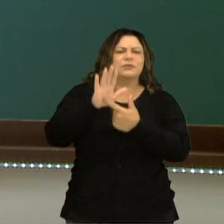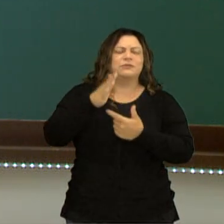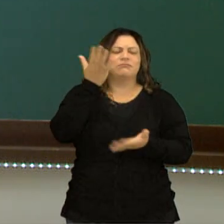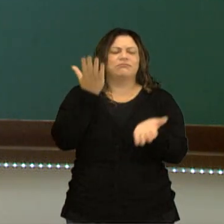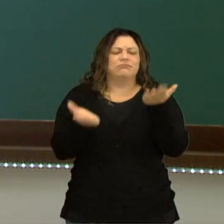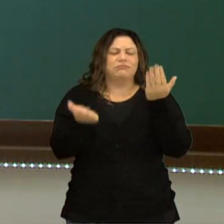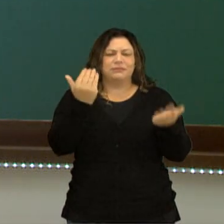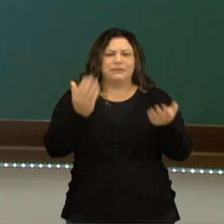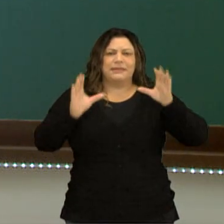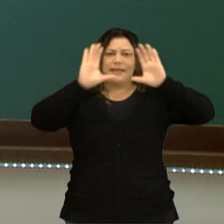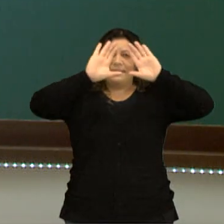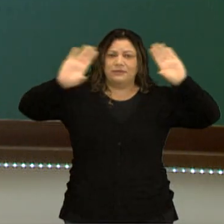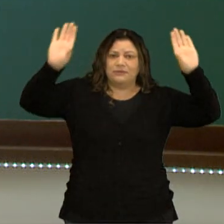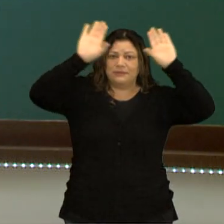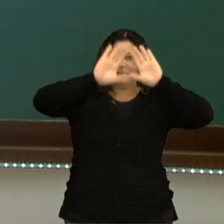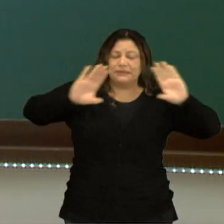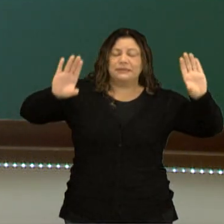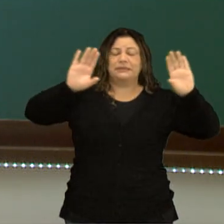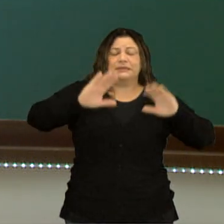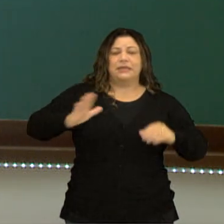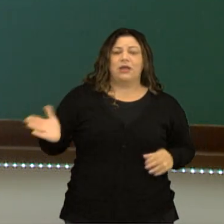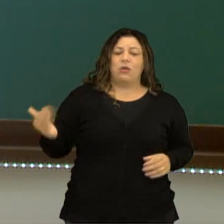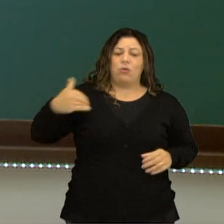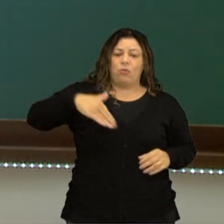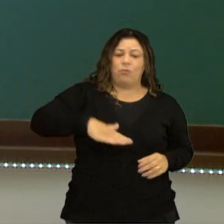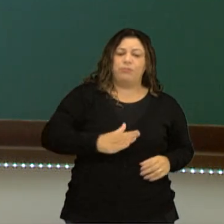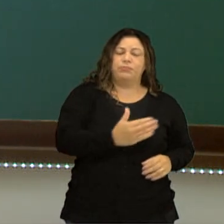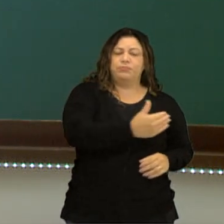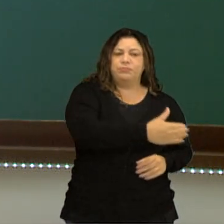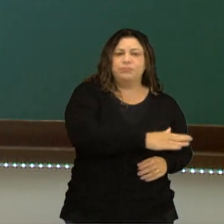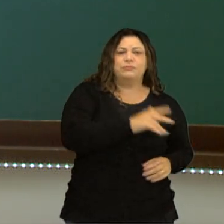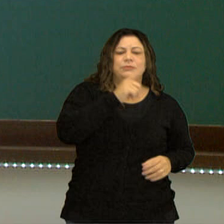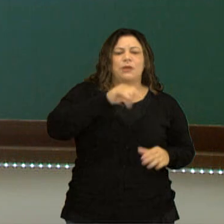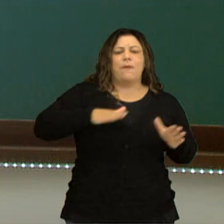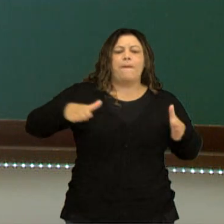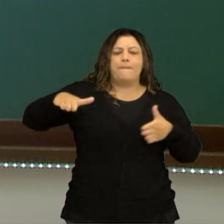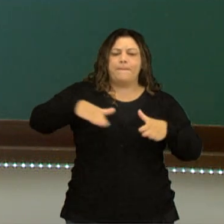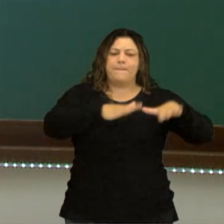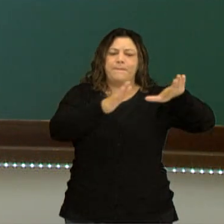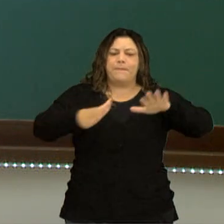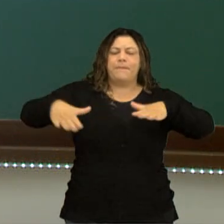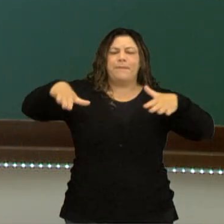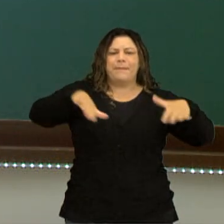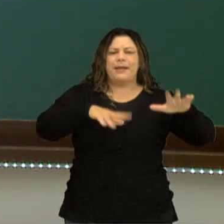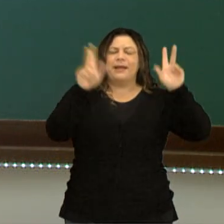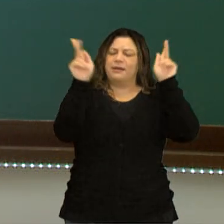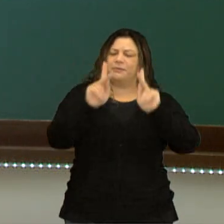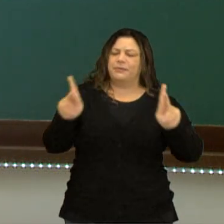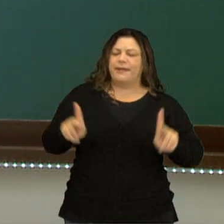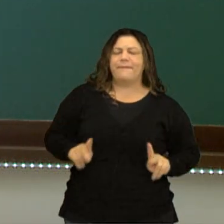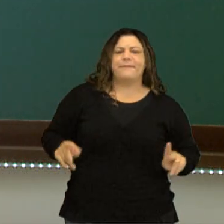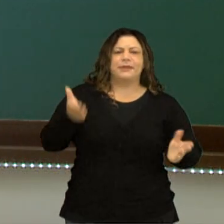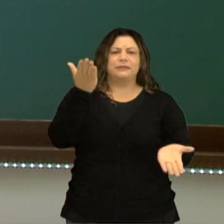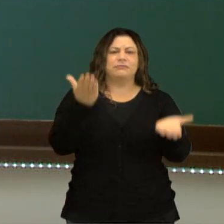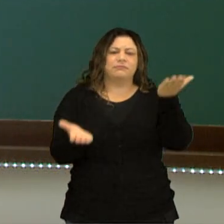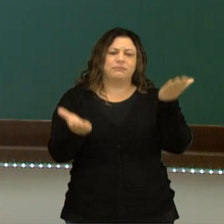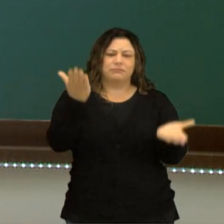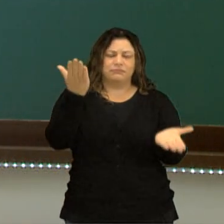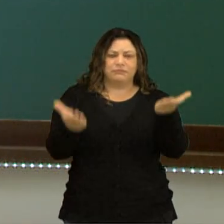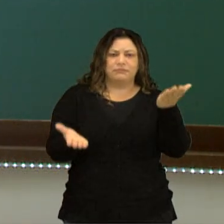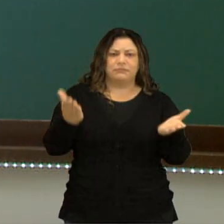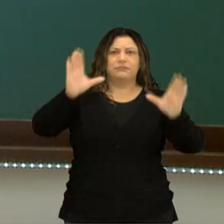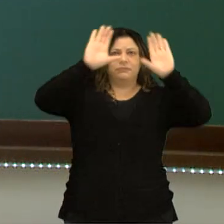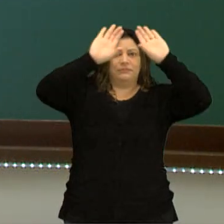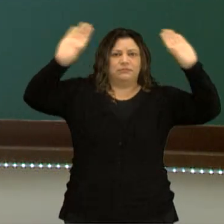leveza do céu ou do mar, uma alegria, uma paz do mar, do céu, um equilíbrio também entre o céu e o